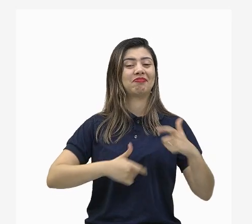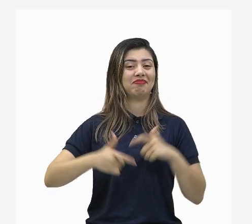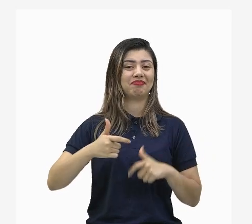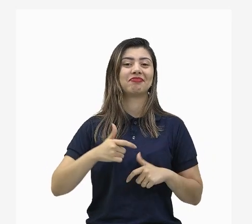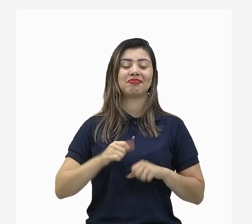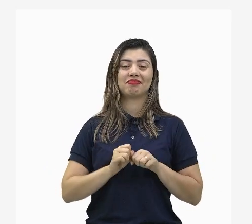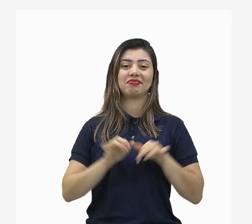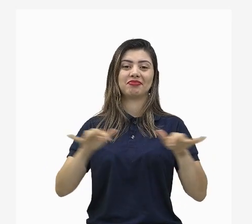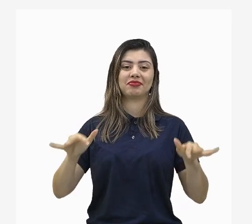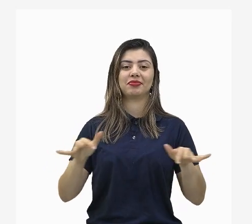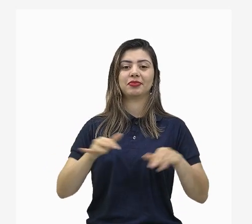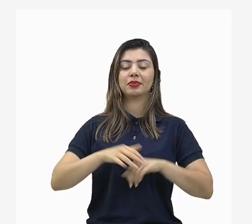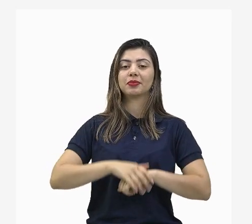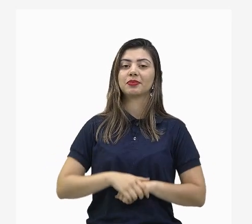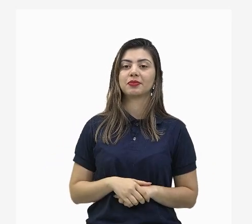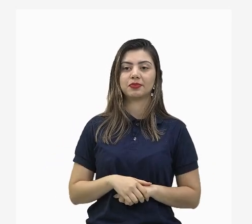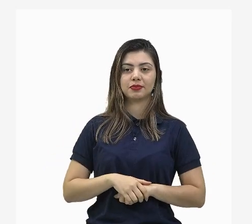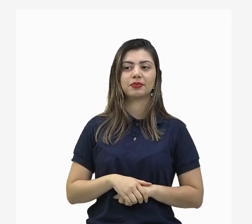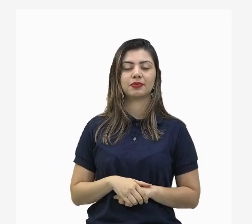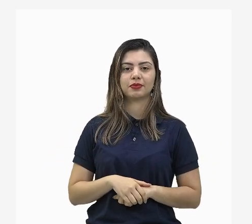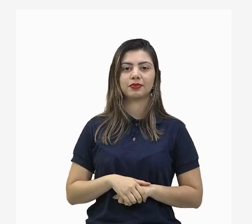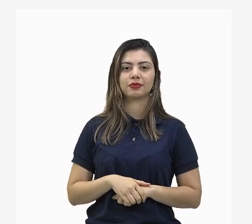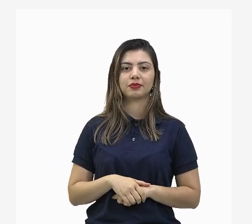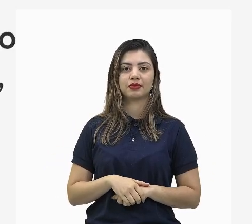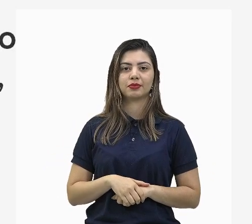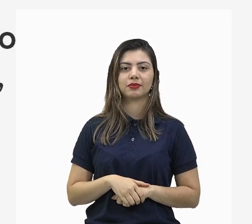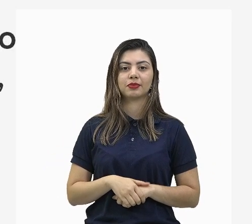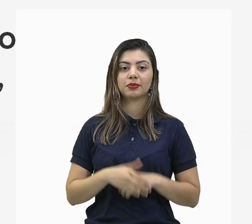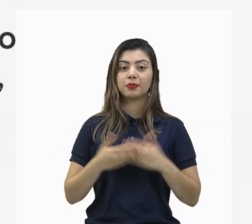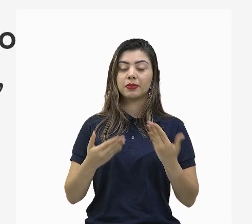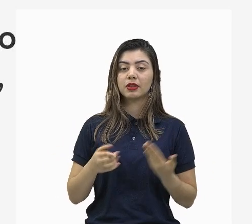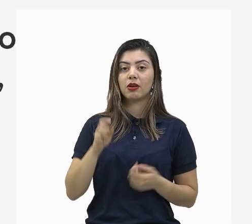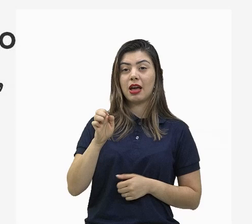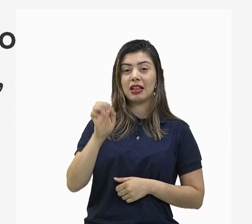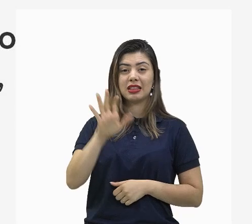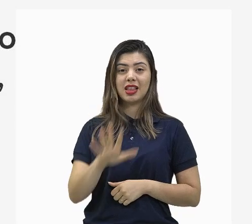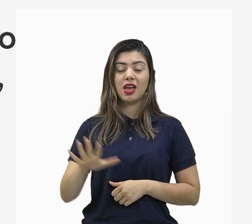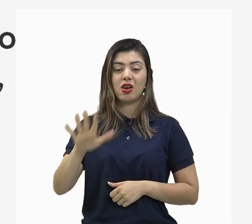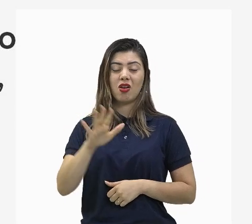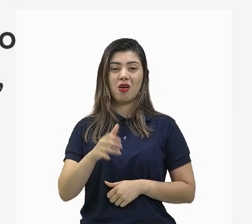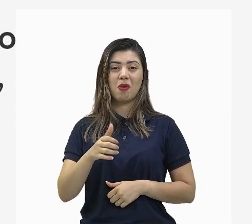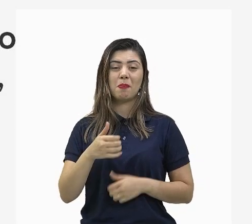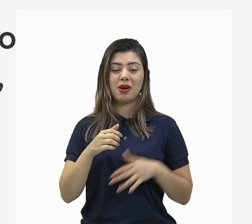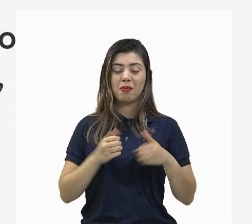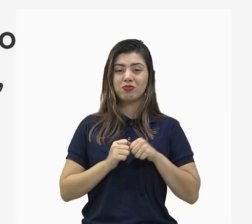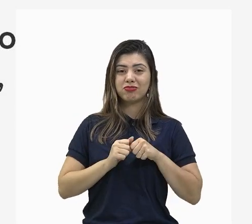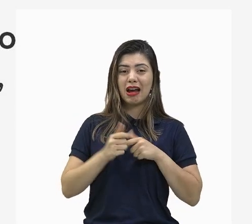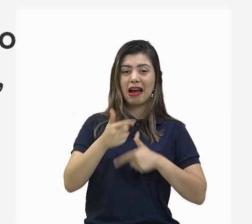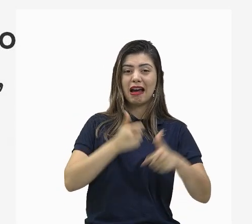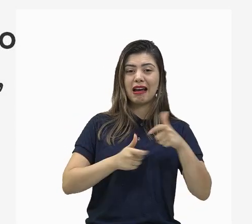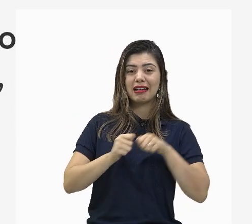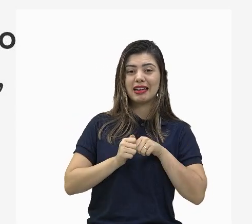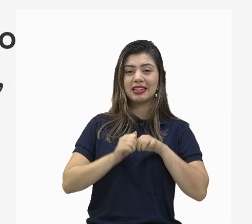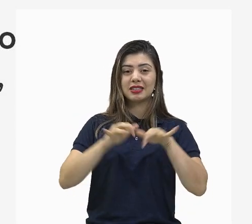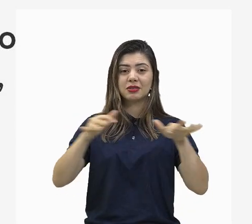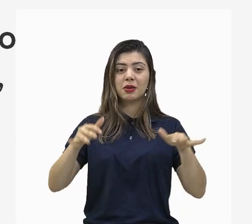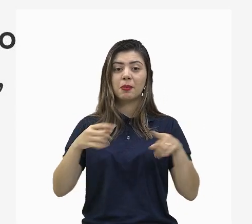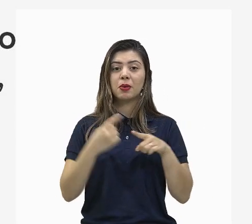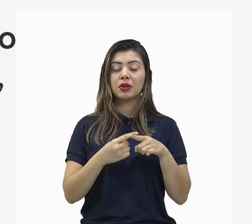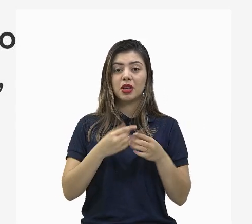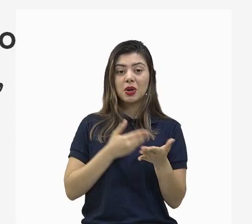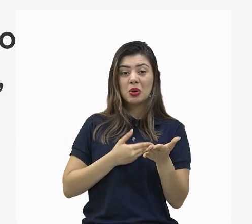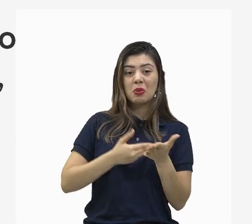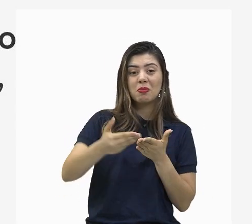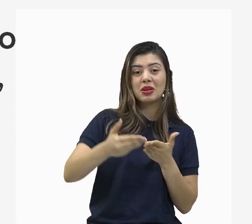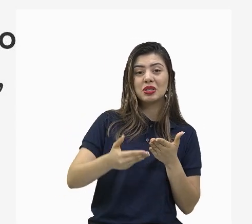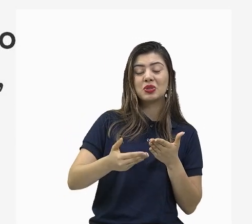a guerra ela se espalha, tá certo? Por essa parte da Europa. Após aí a Áustria-Hungria declarar guerra à